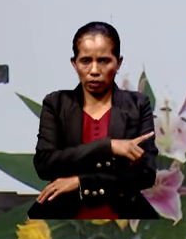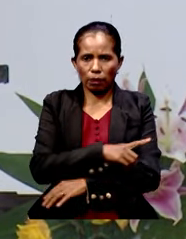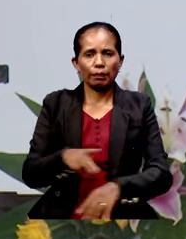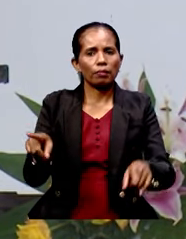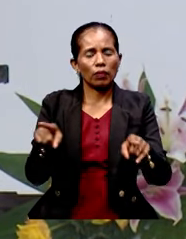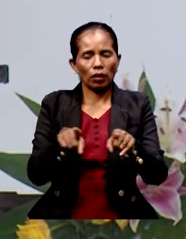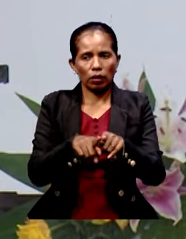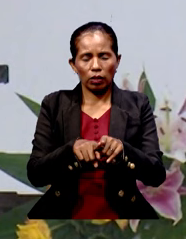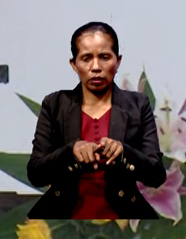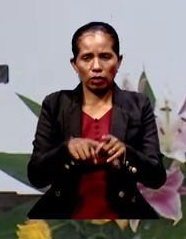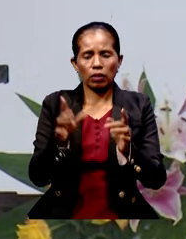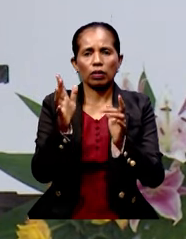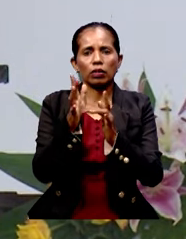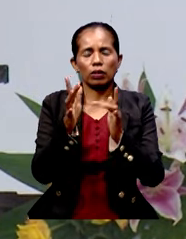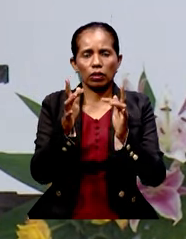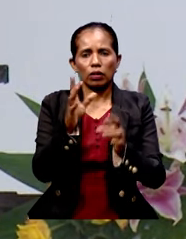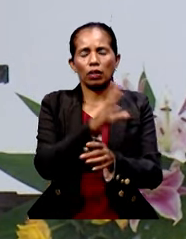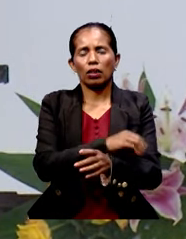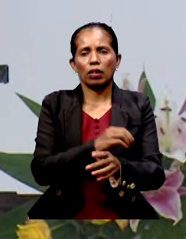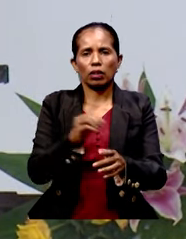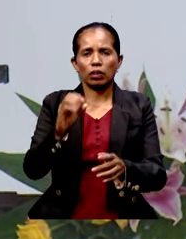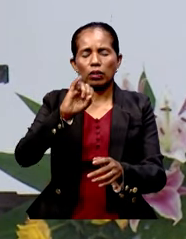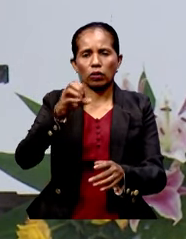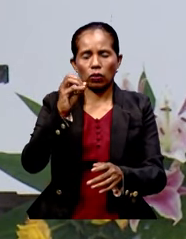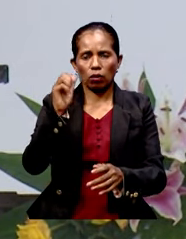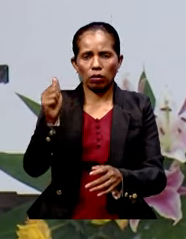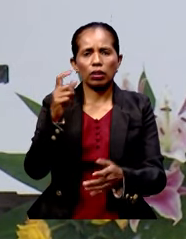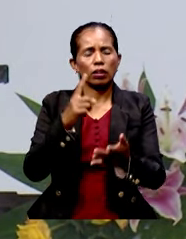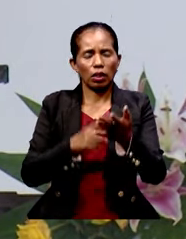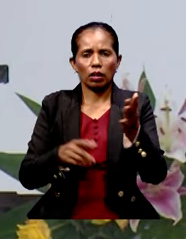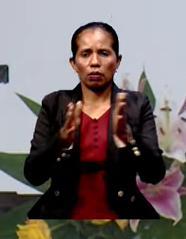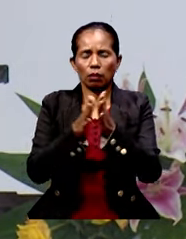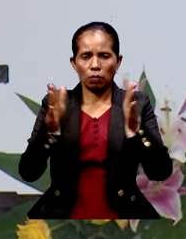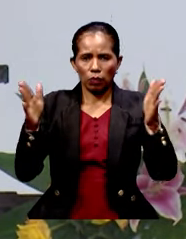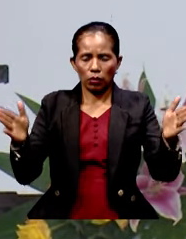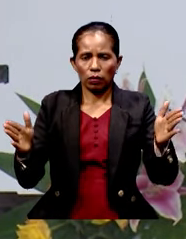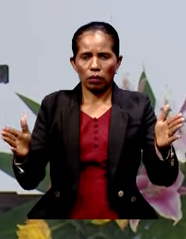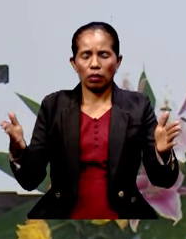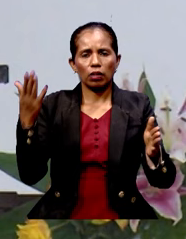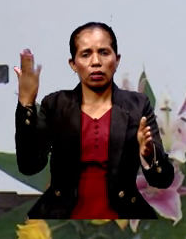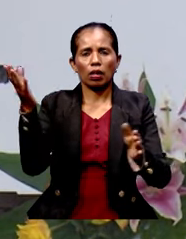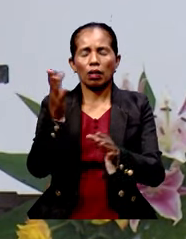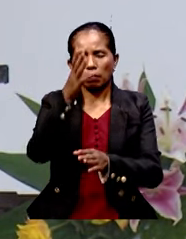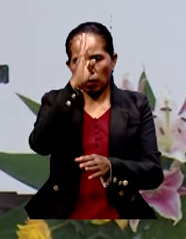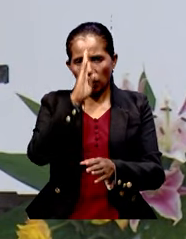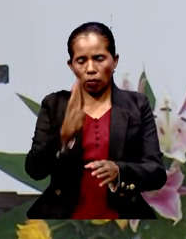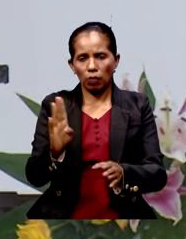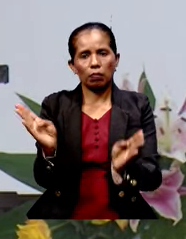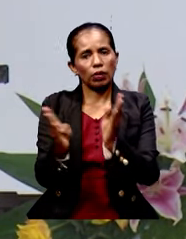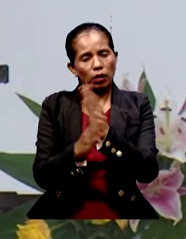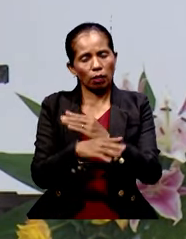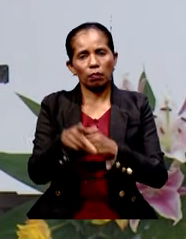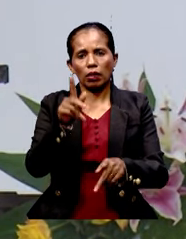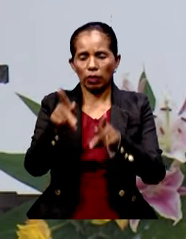Anesan, São João, Damasco, Dehan, saída mak bot liu fali, ida be maromak haloan ba ema, ba